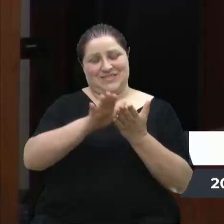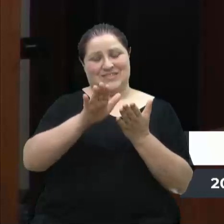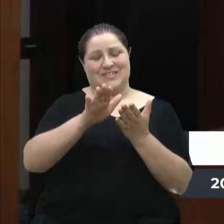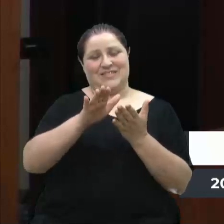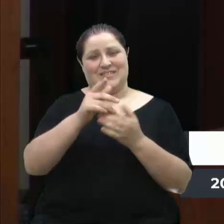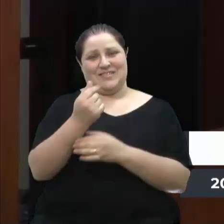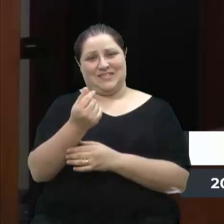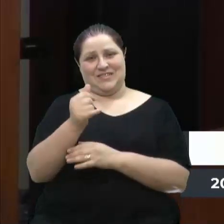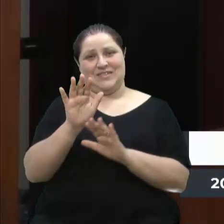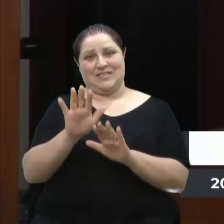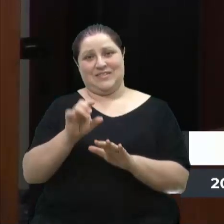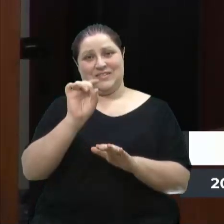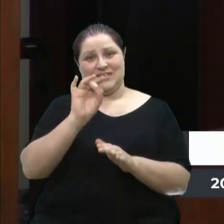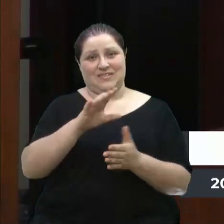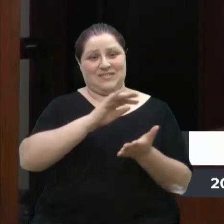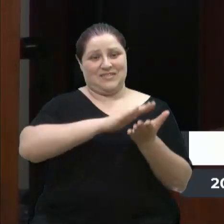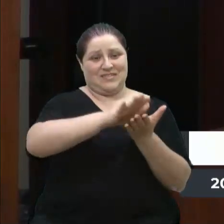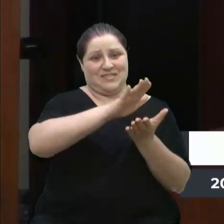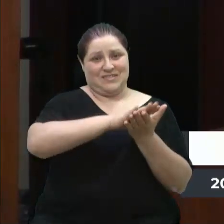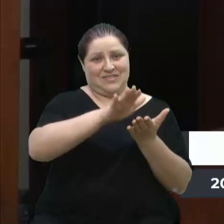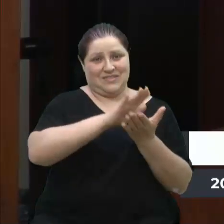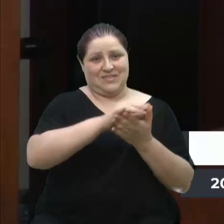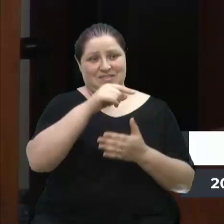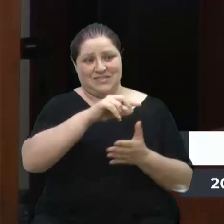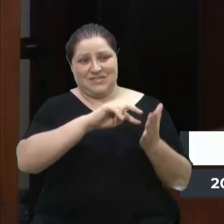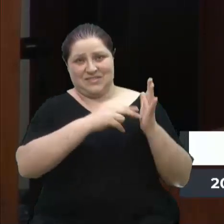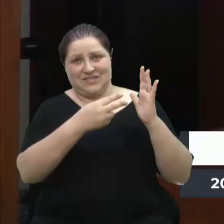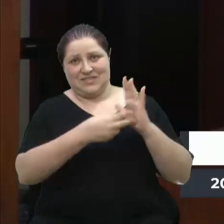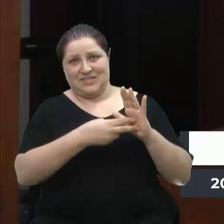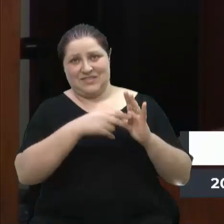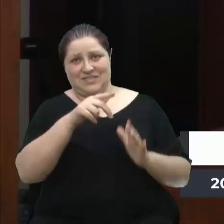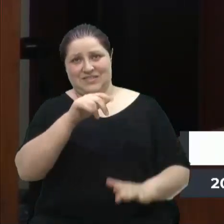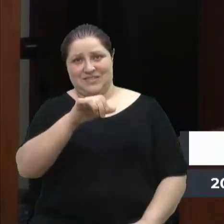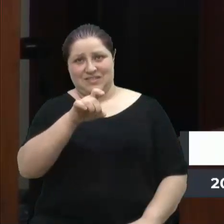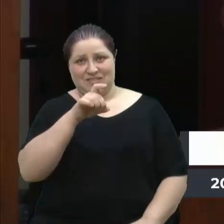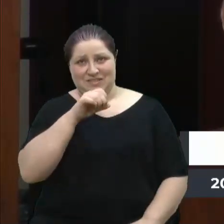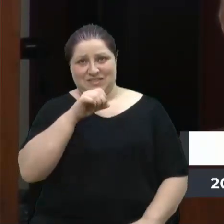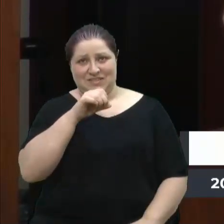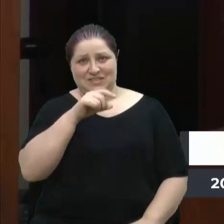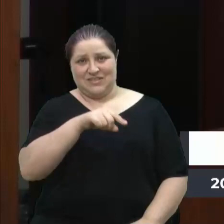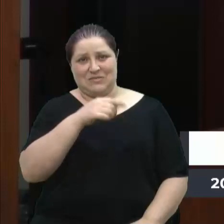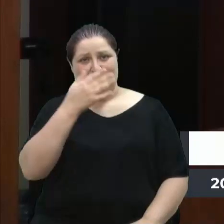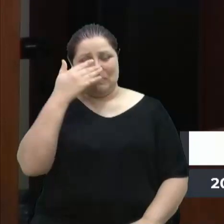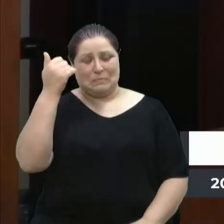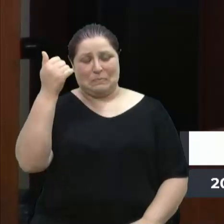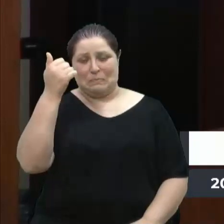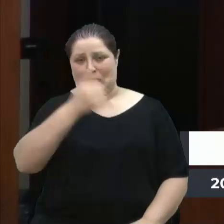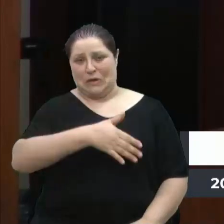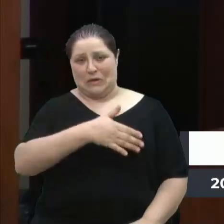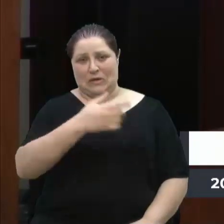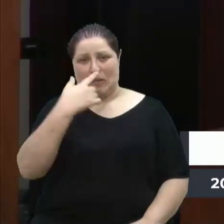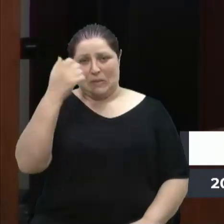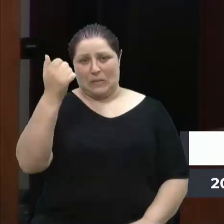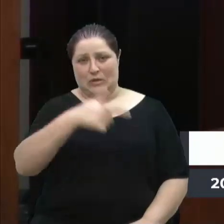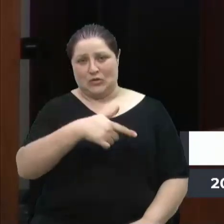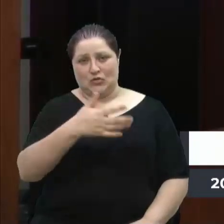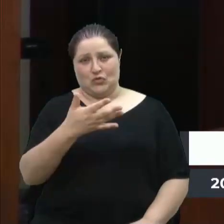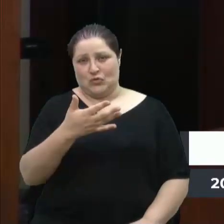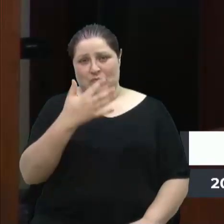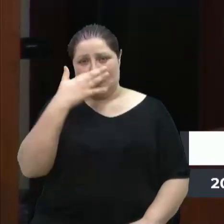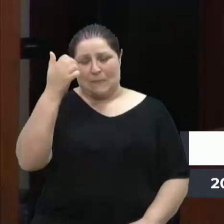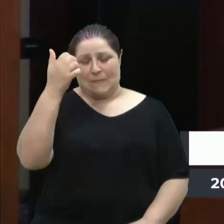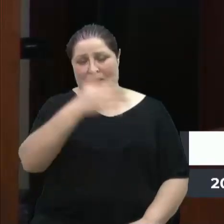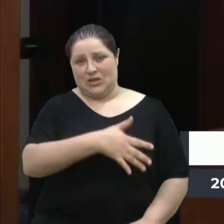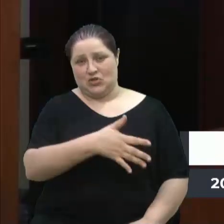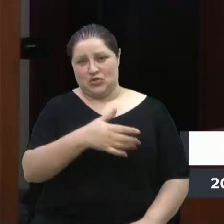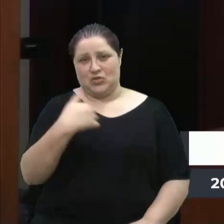vereador Estela, isso aqui é lixo. É lixo. Isso aqui não vale de nada. Não vale nada. É isso que nós